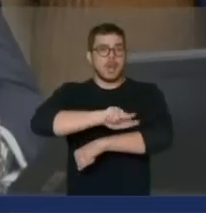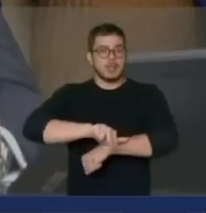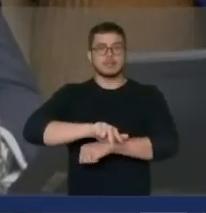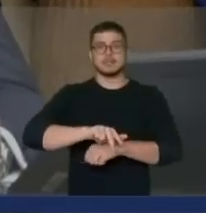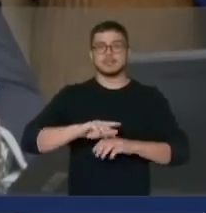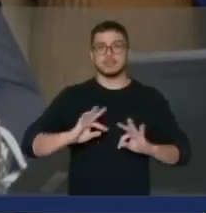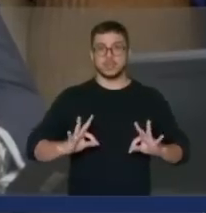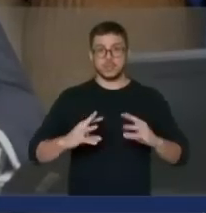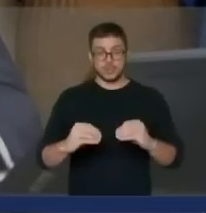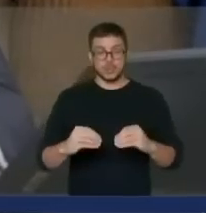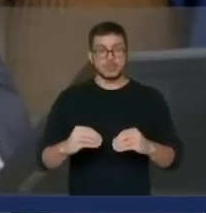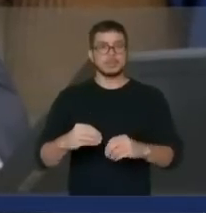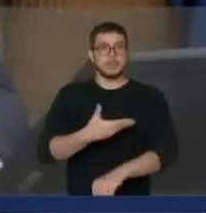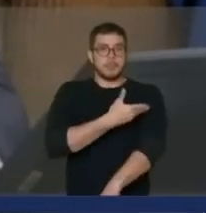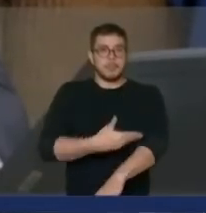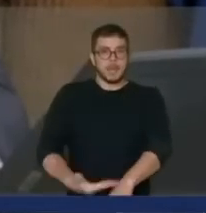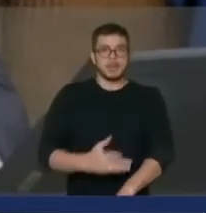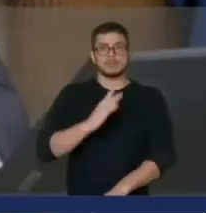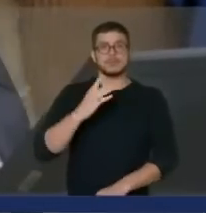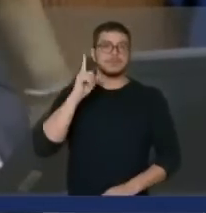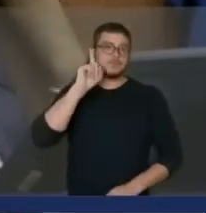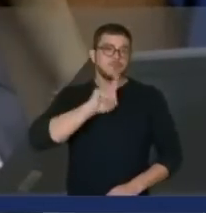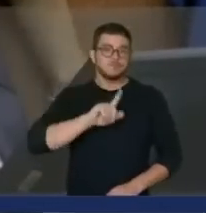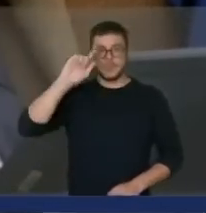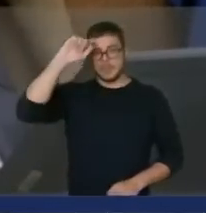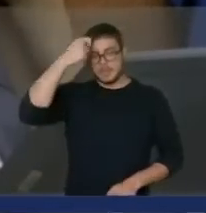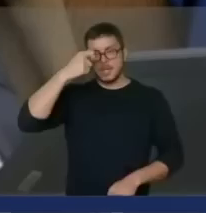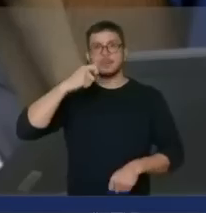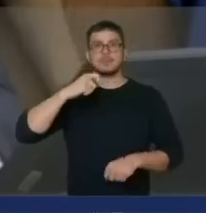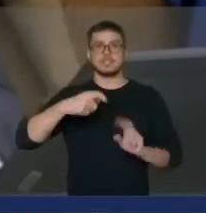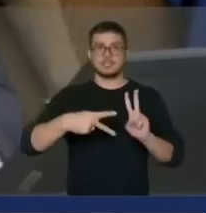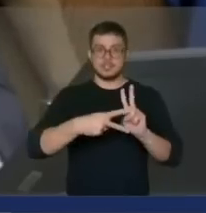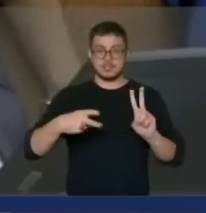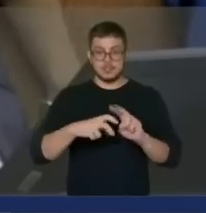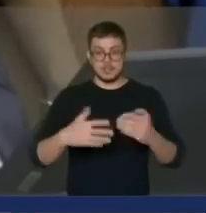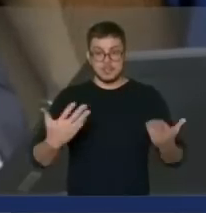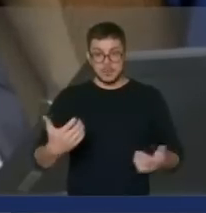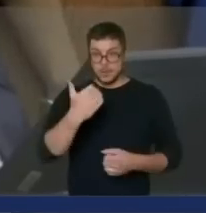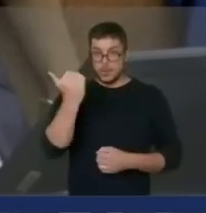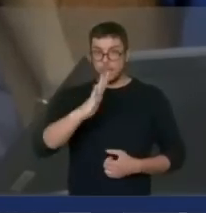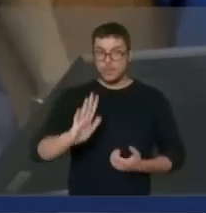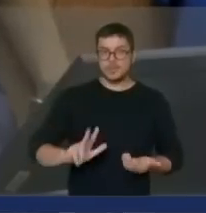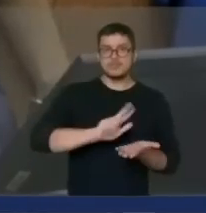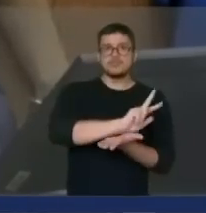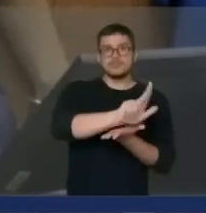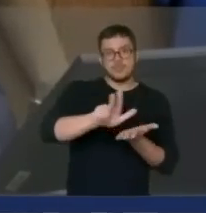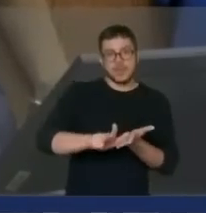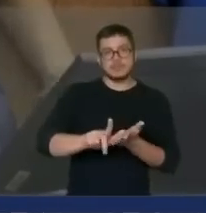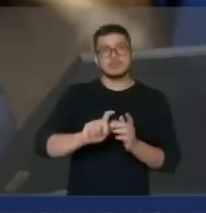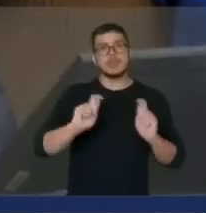Enfim, o Brasil diverso, multicultural, só é possível porque ele é